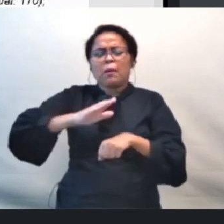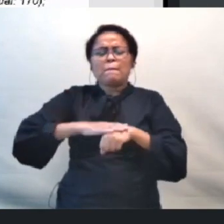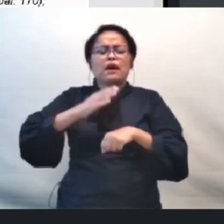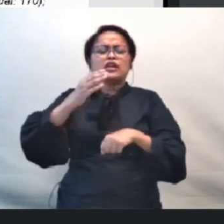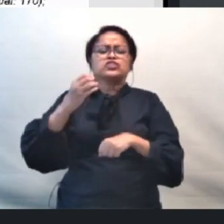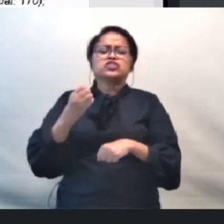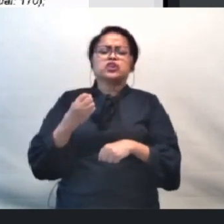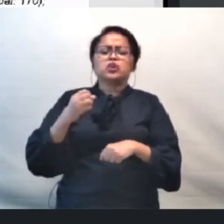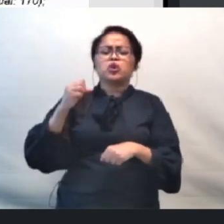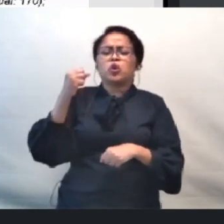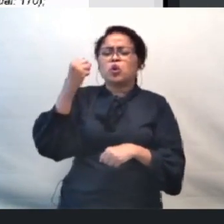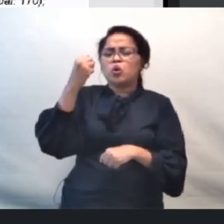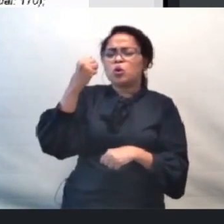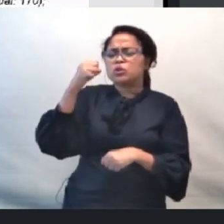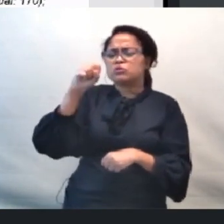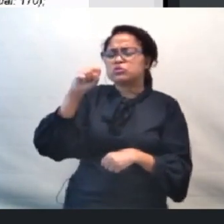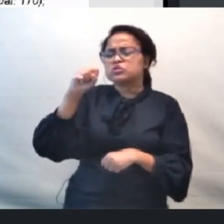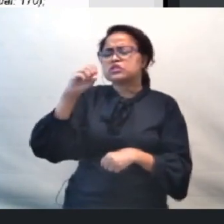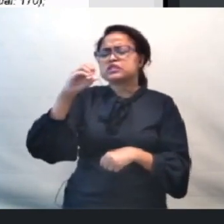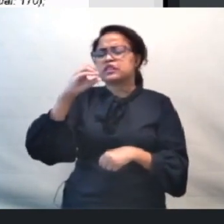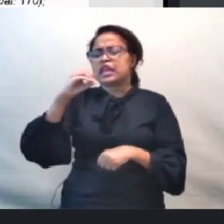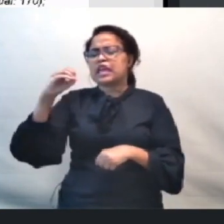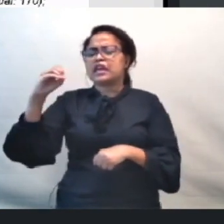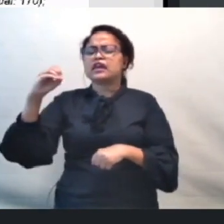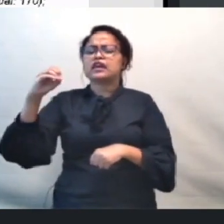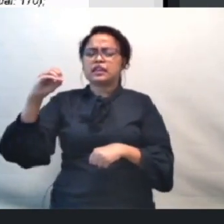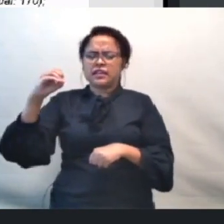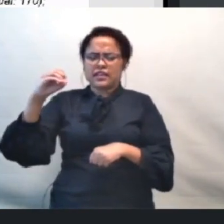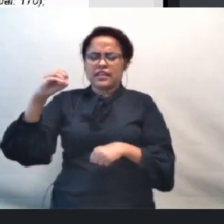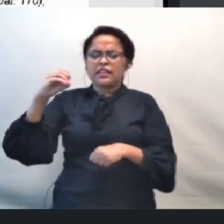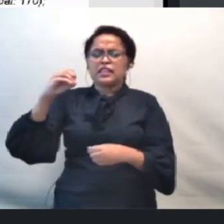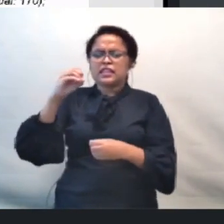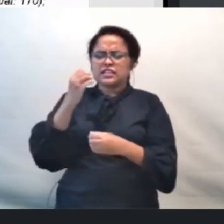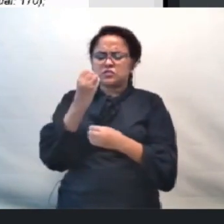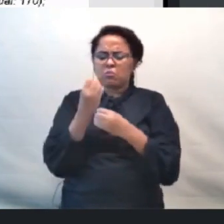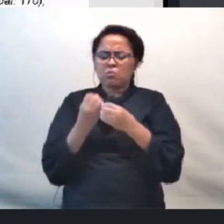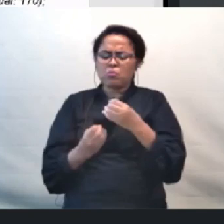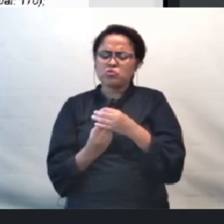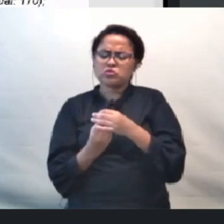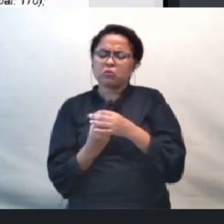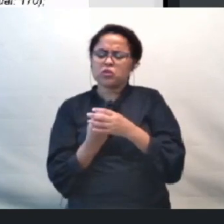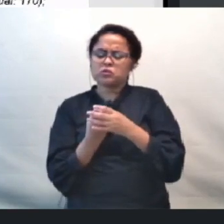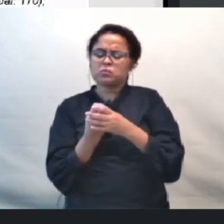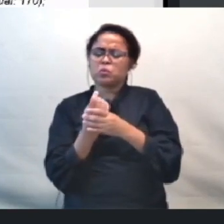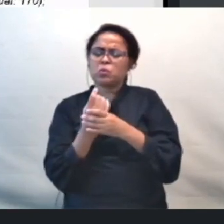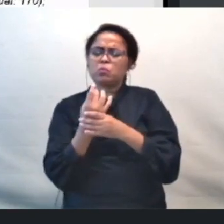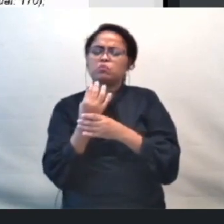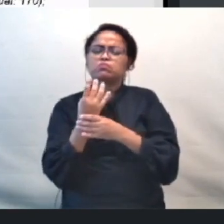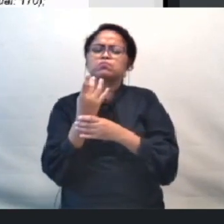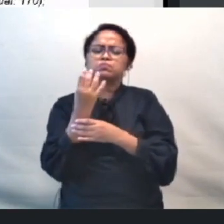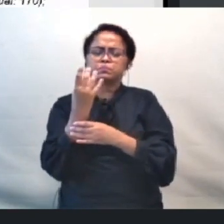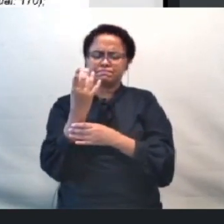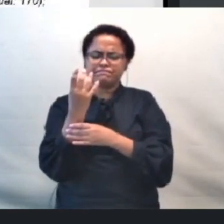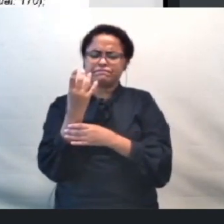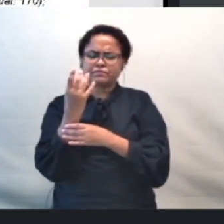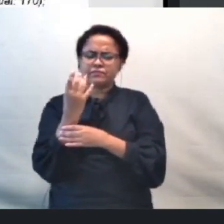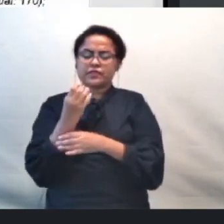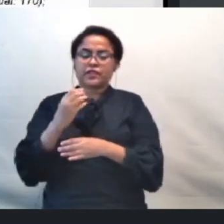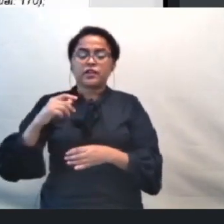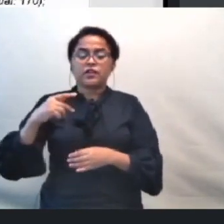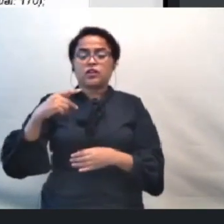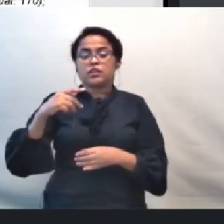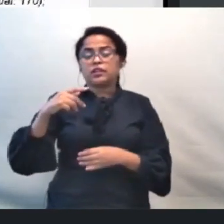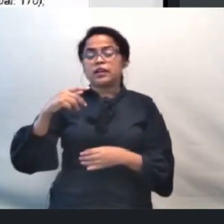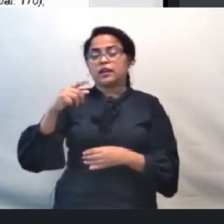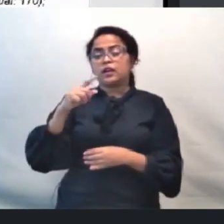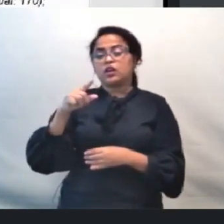Elas foram plantadas pela Secretaria de Meio Ambiente, pela Secretaria de Obras e pela Fundação Zoobotânica, Fundação